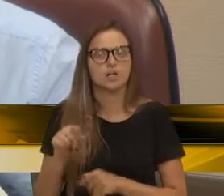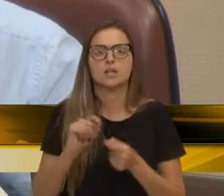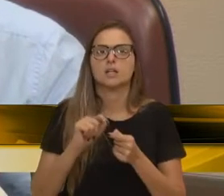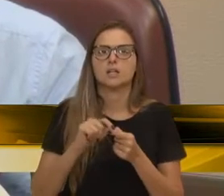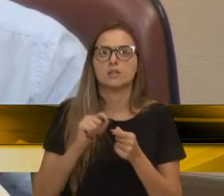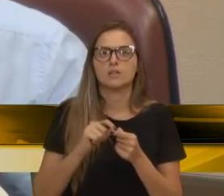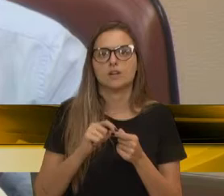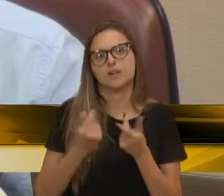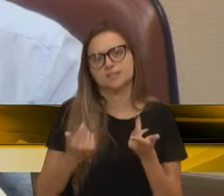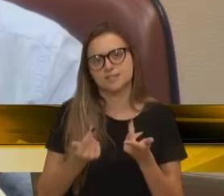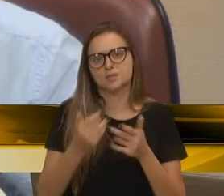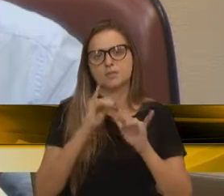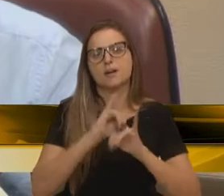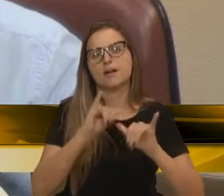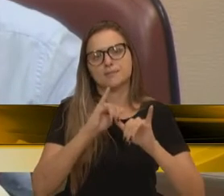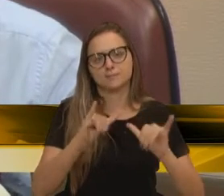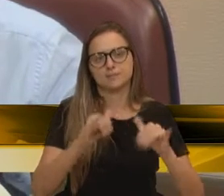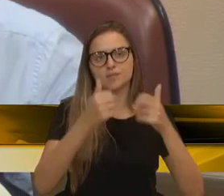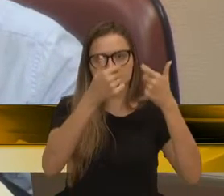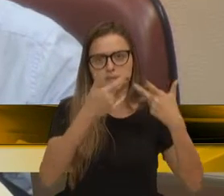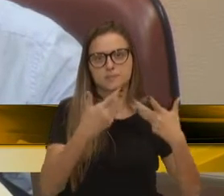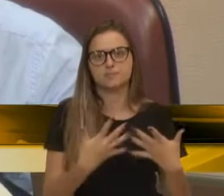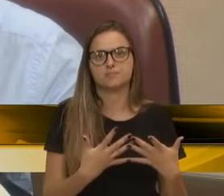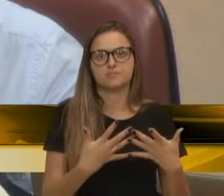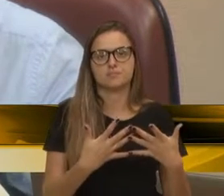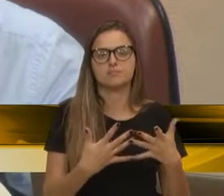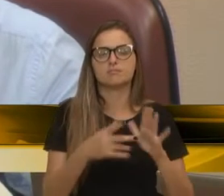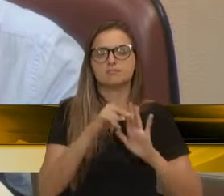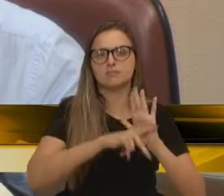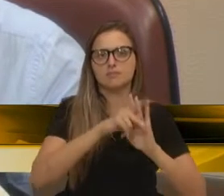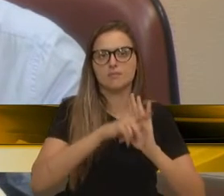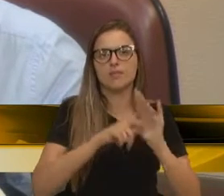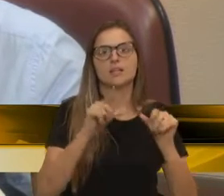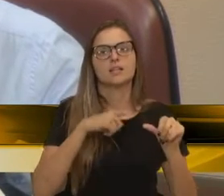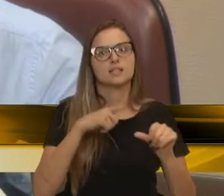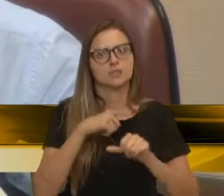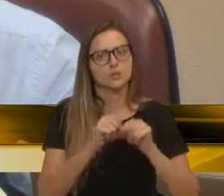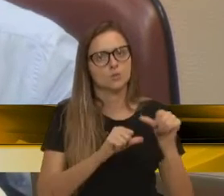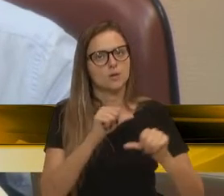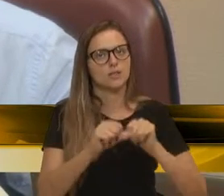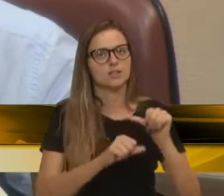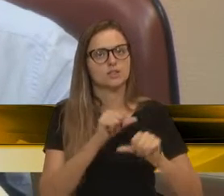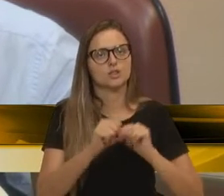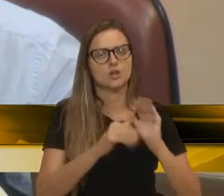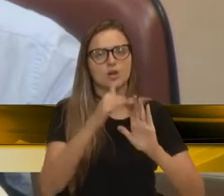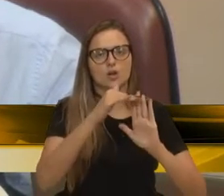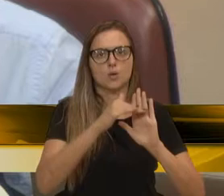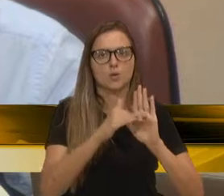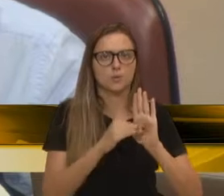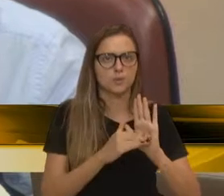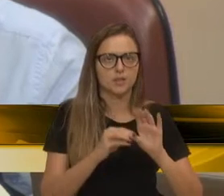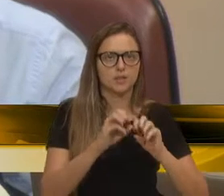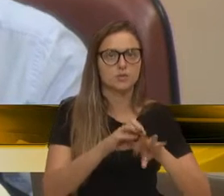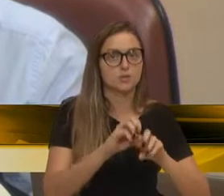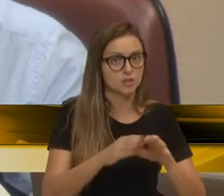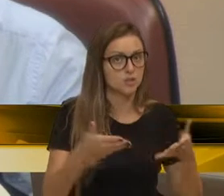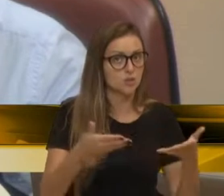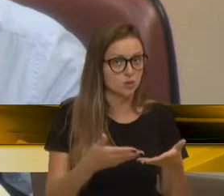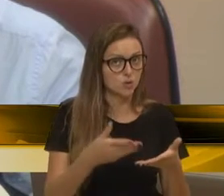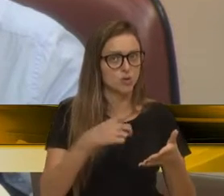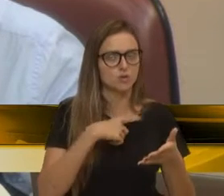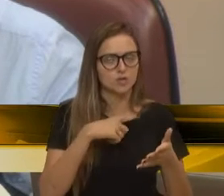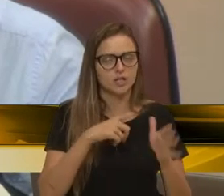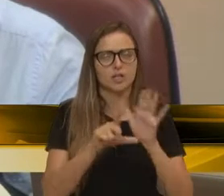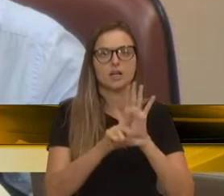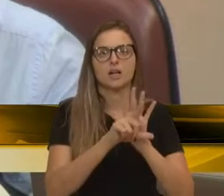despachante nesse particular pretendendo assim alterar de improviso o plano municipal de educação vigente a lei municipal